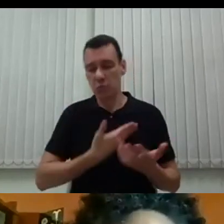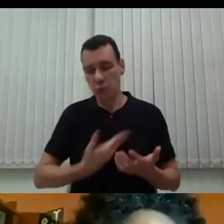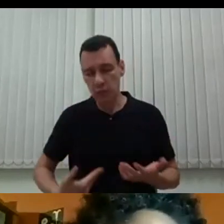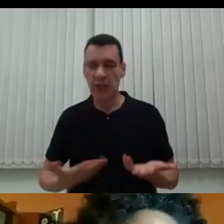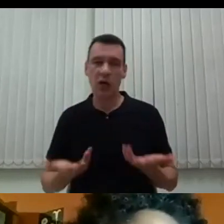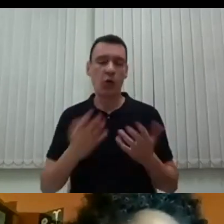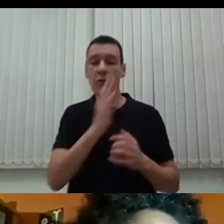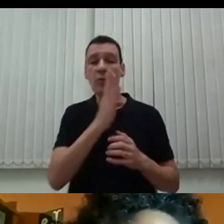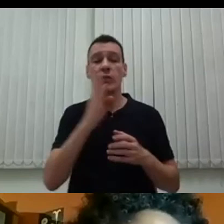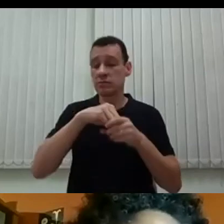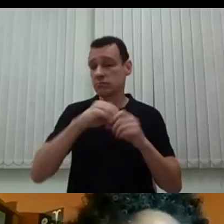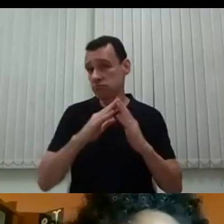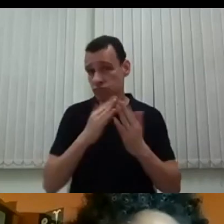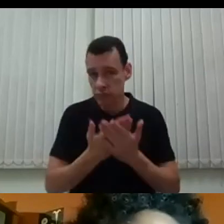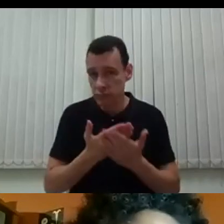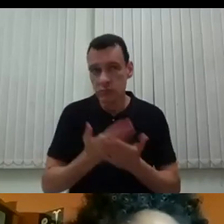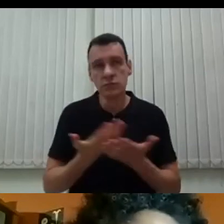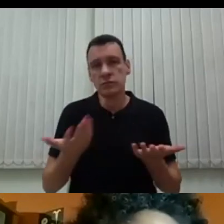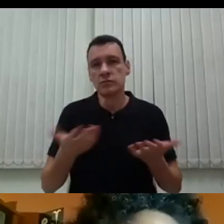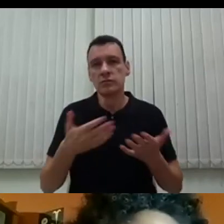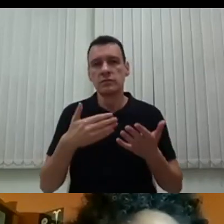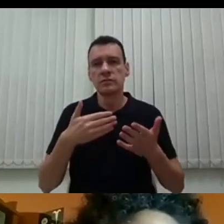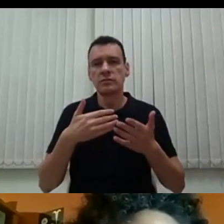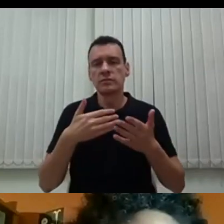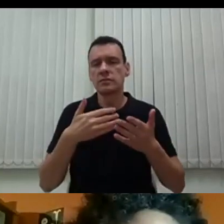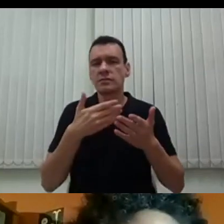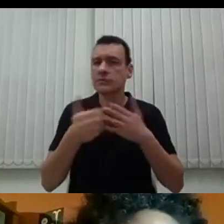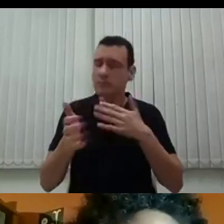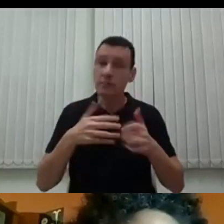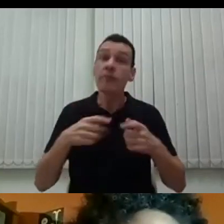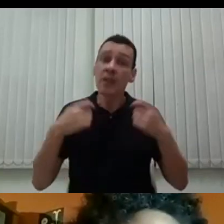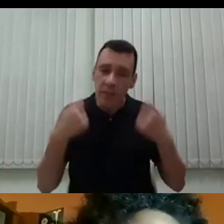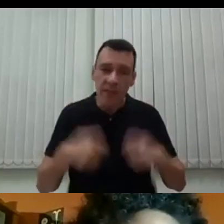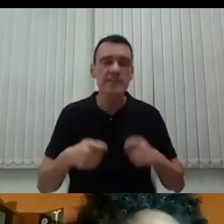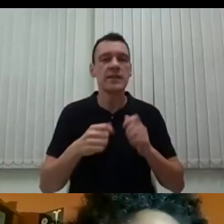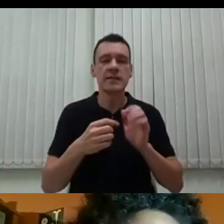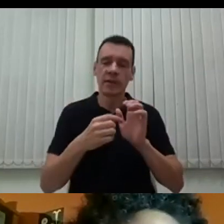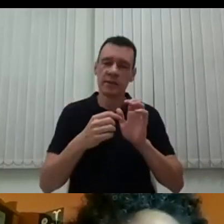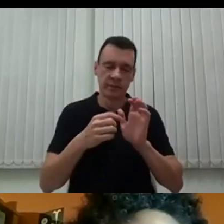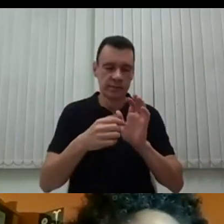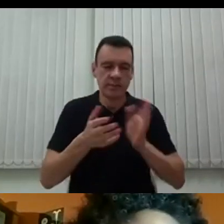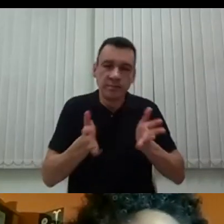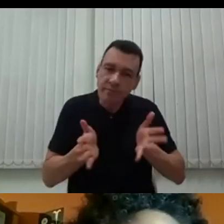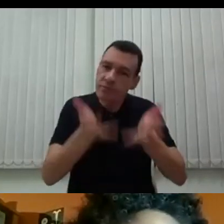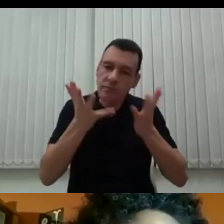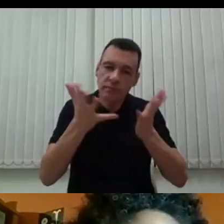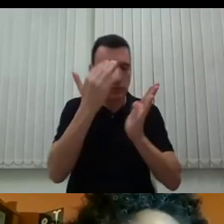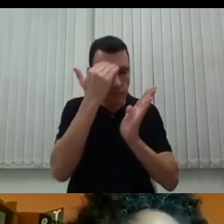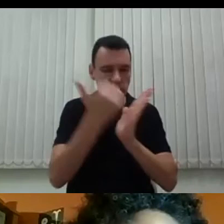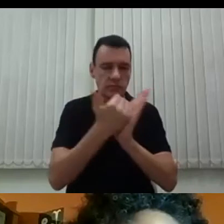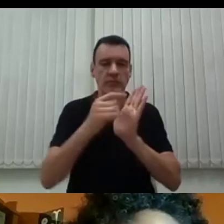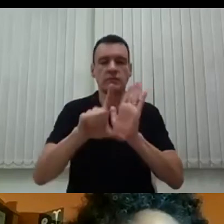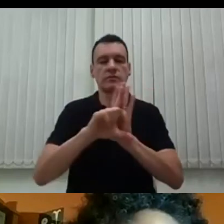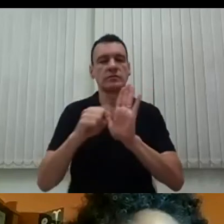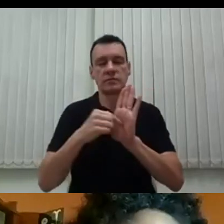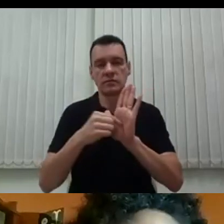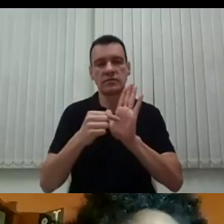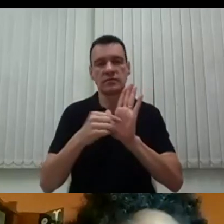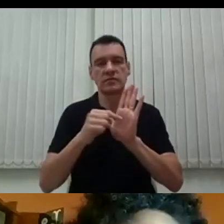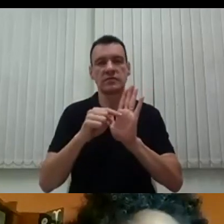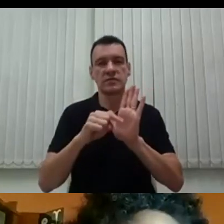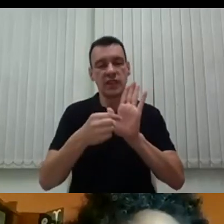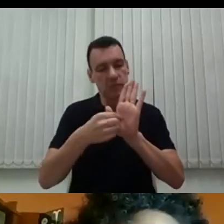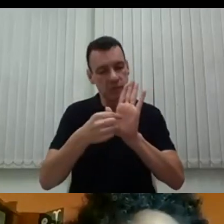tem esse papel de aplicar a Lei 10.639. Nós temos uma dimensão educativa, educadora, de imensa importância,